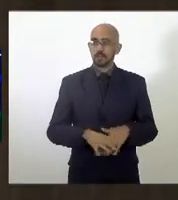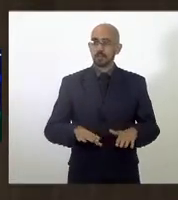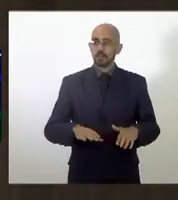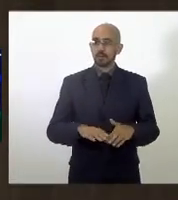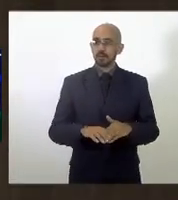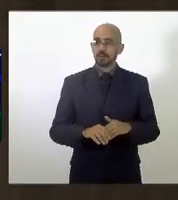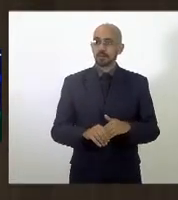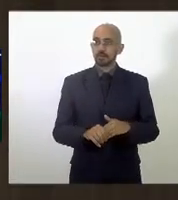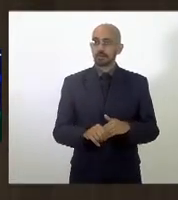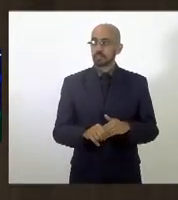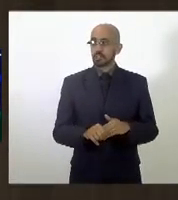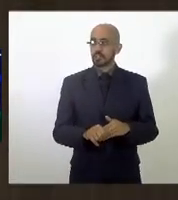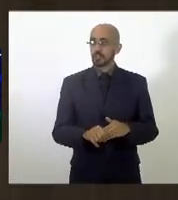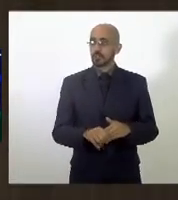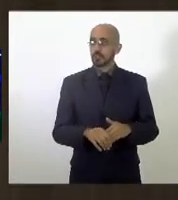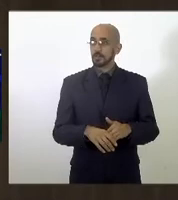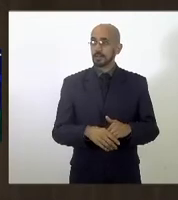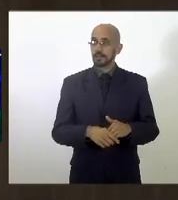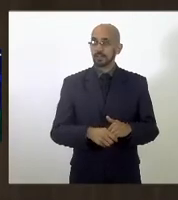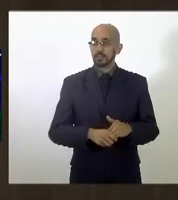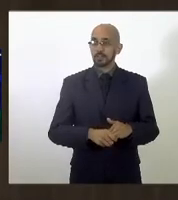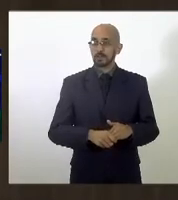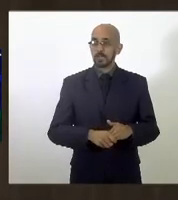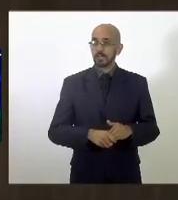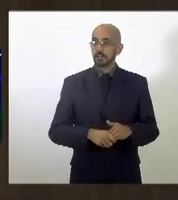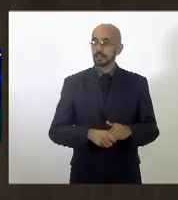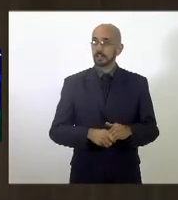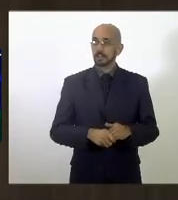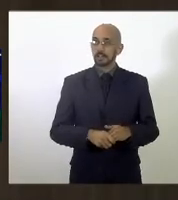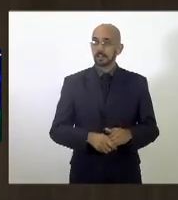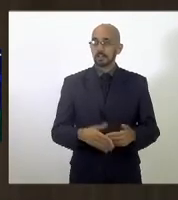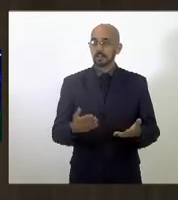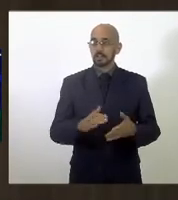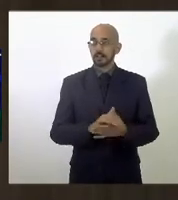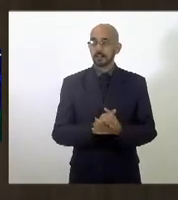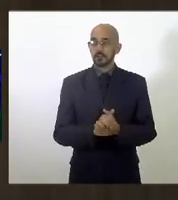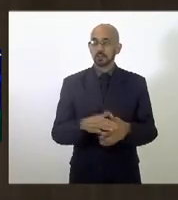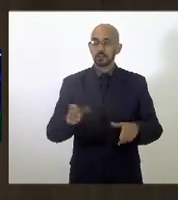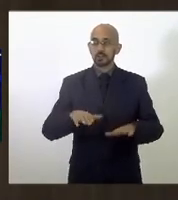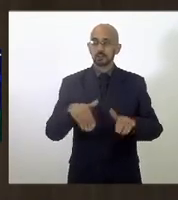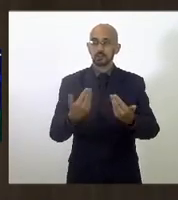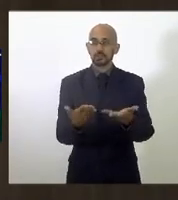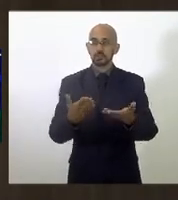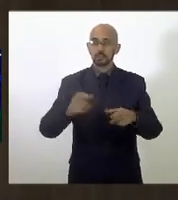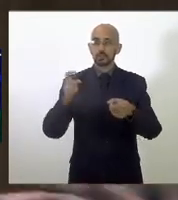frente do governador, no máximo será possível fazer um mau acordo, para a gente não fazer um péssimo